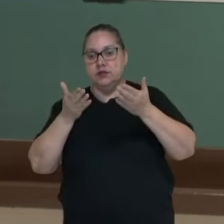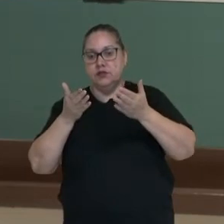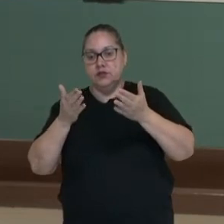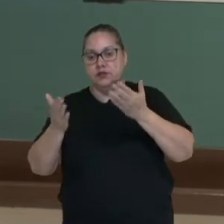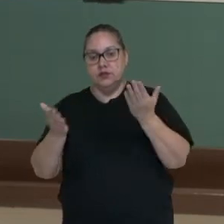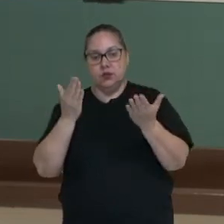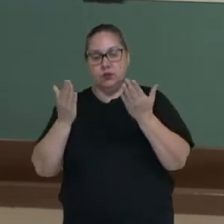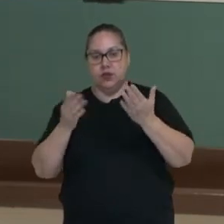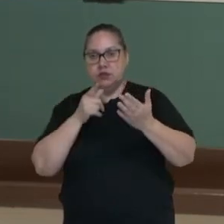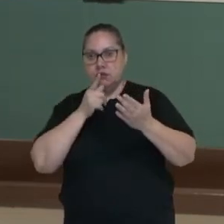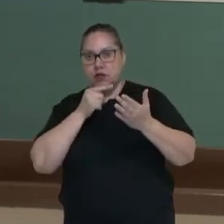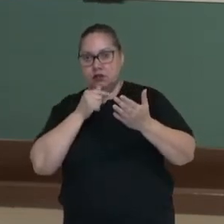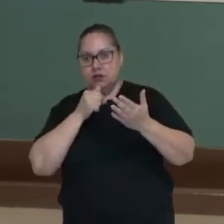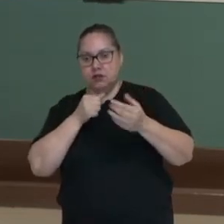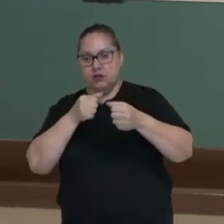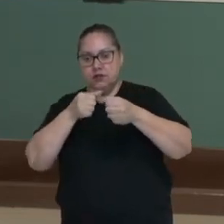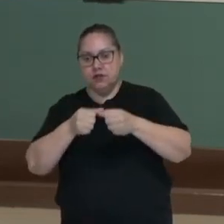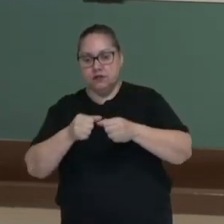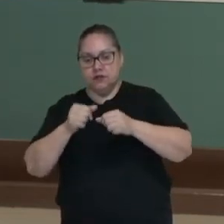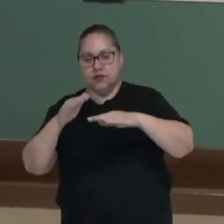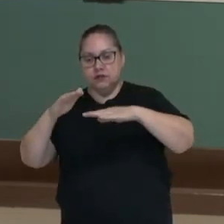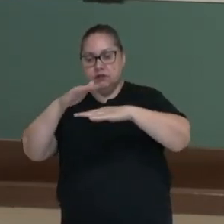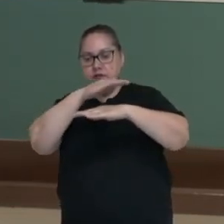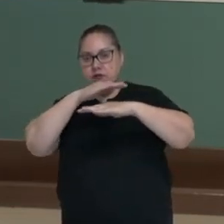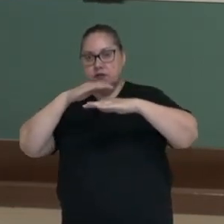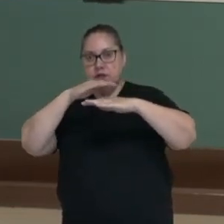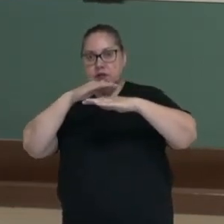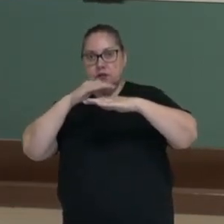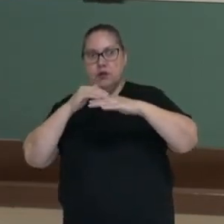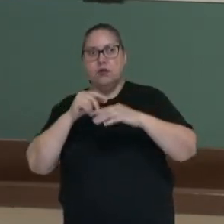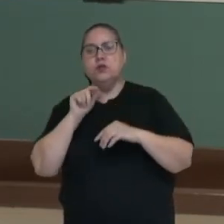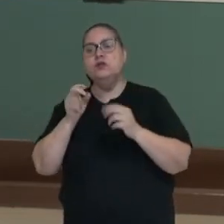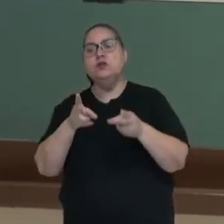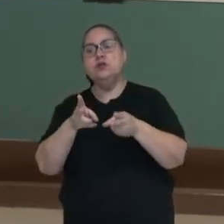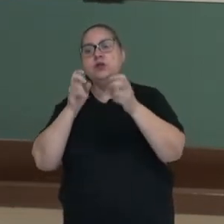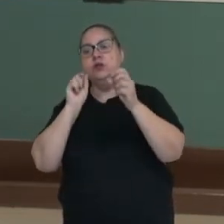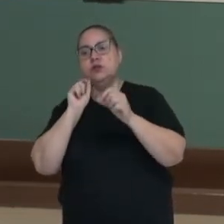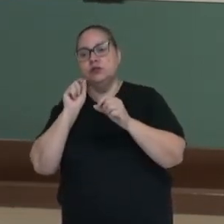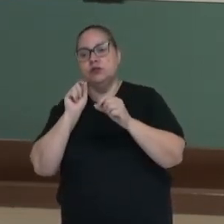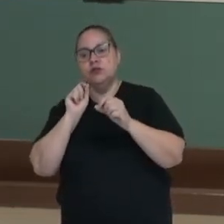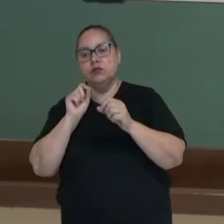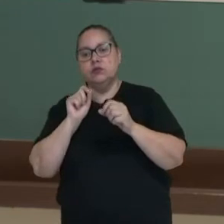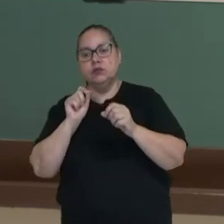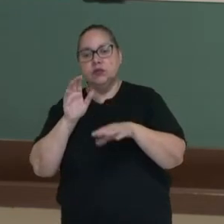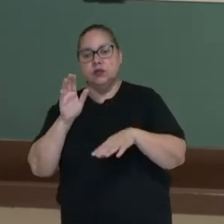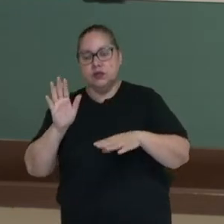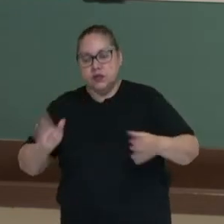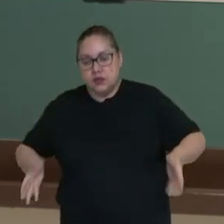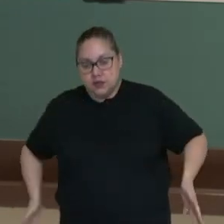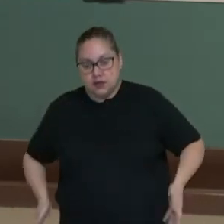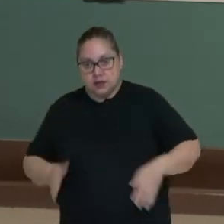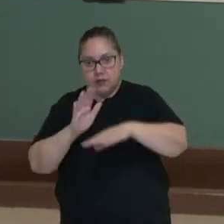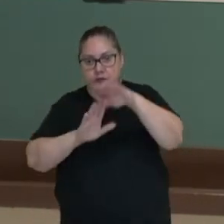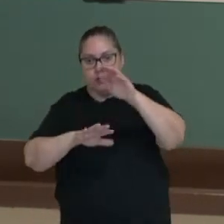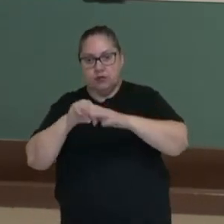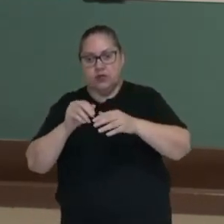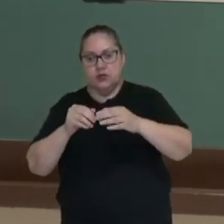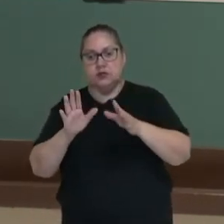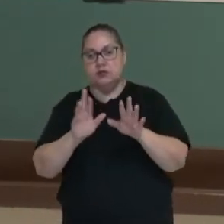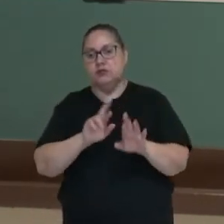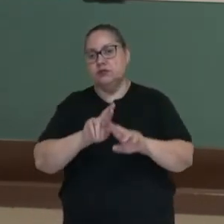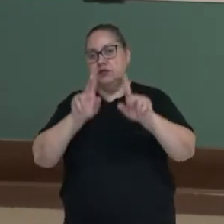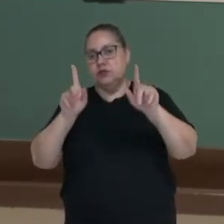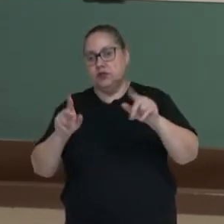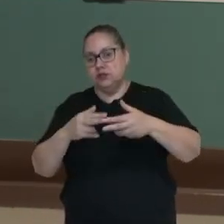com a água, por isso ele fica na superfície. Então, o que você observou nesse mão na massa? As densidades.